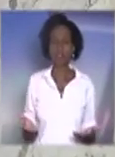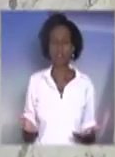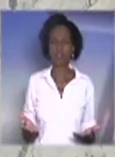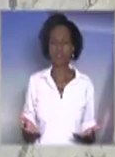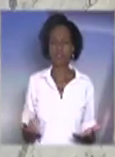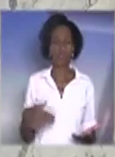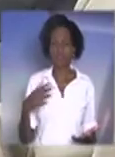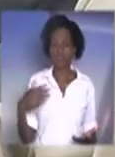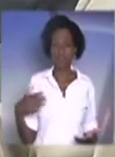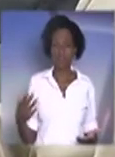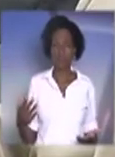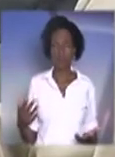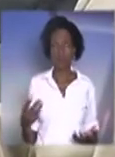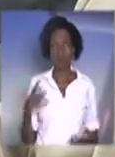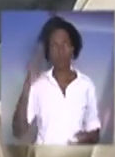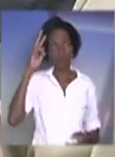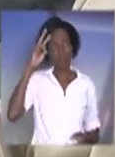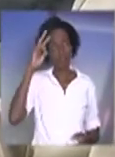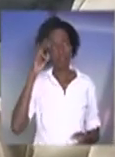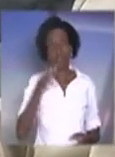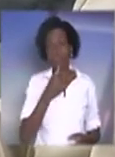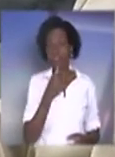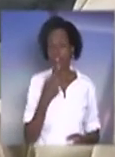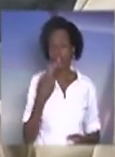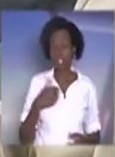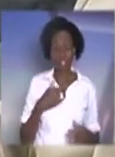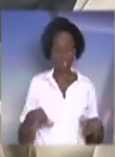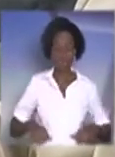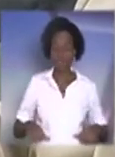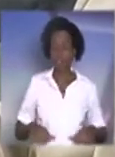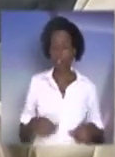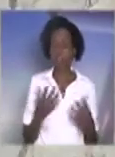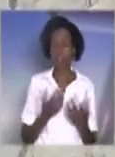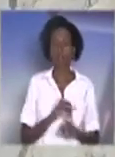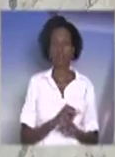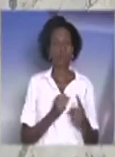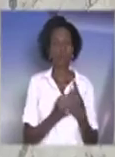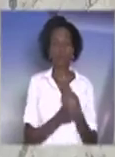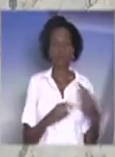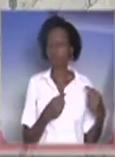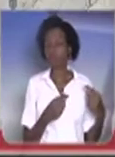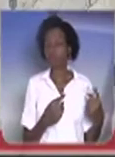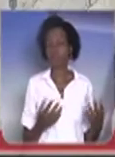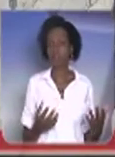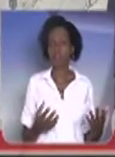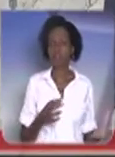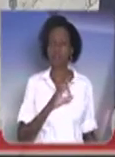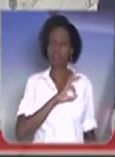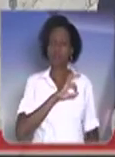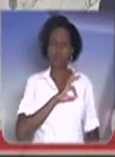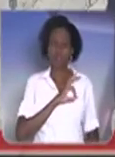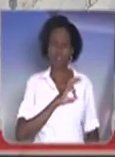e depois ainda quer contar uma história triste dizendo que ele é a vítima da sociedade. E quando a polícia chega e age com